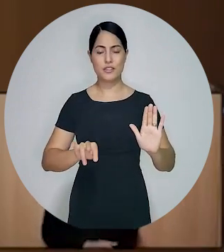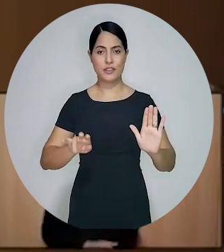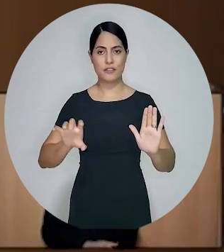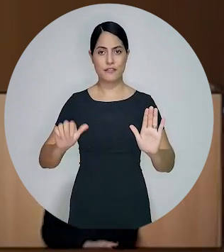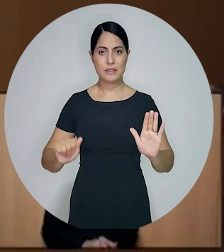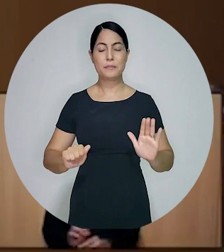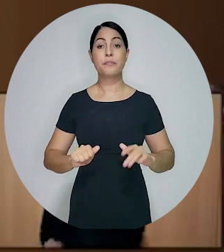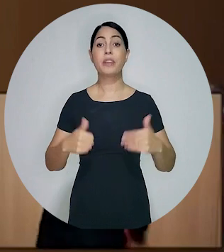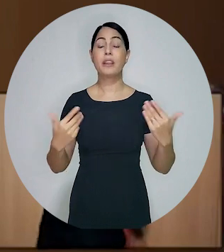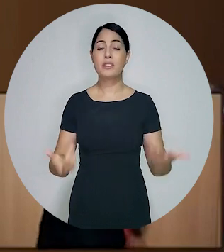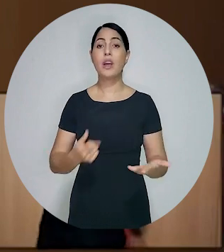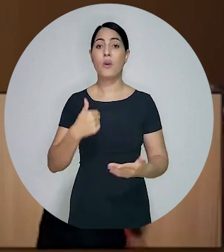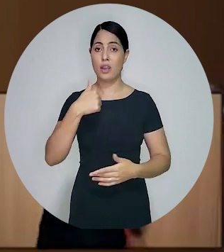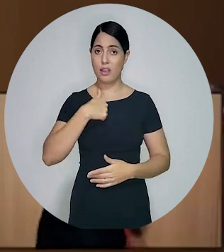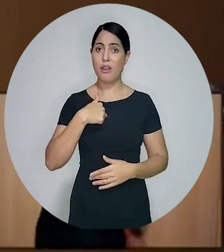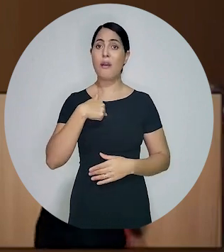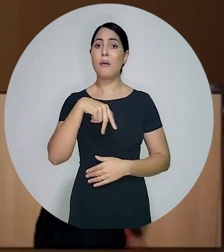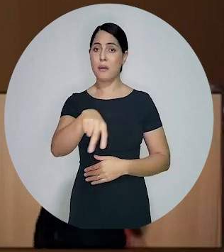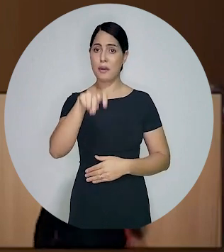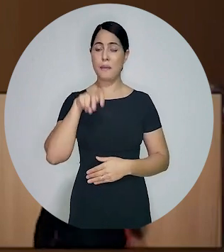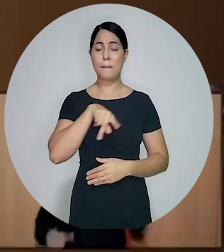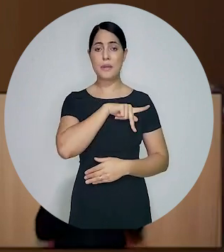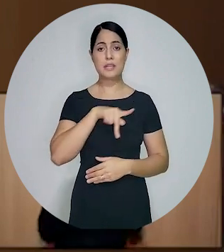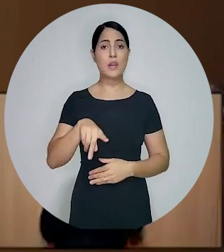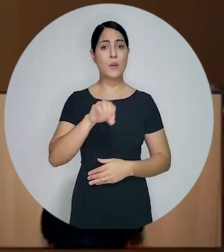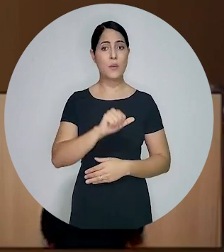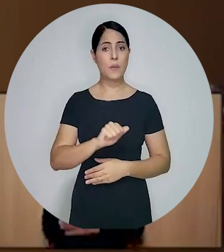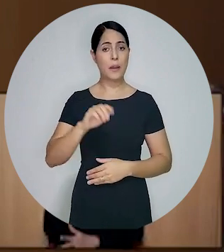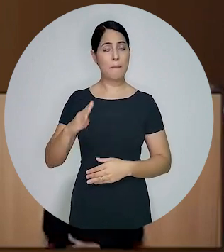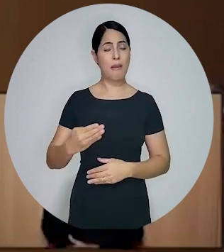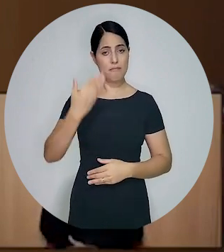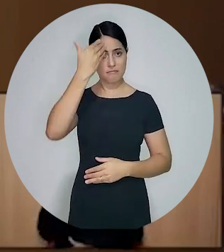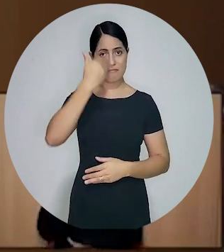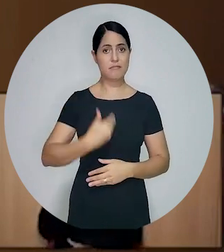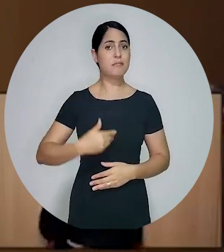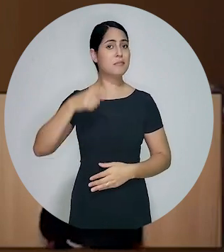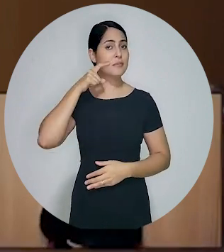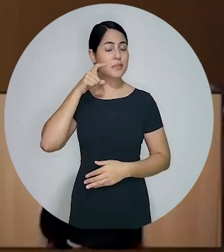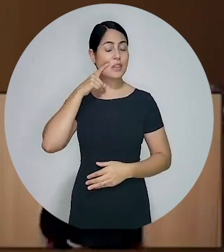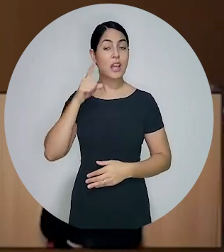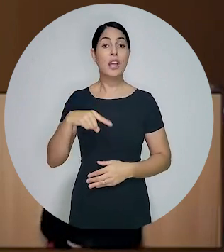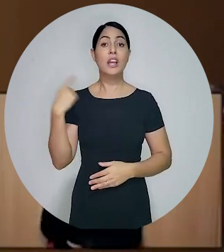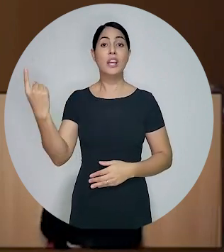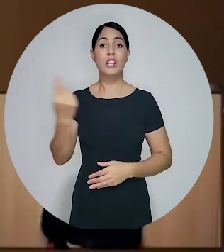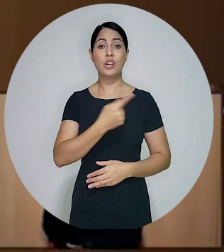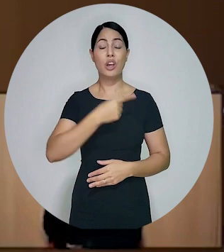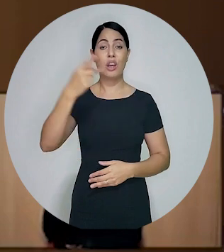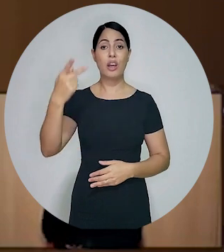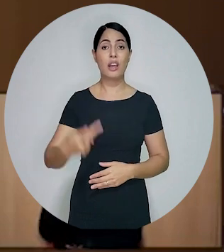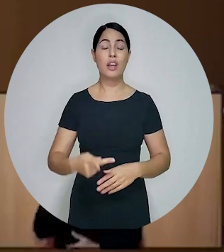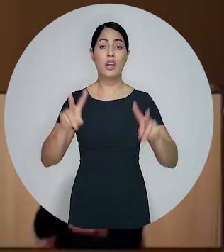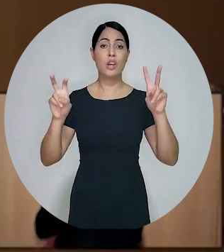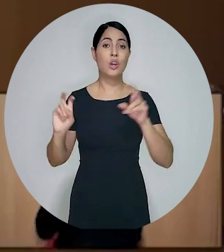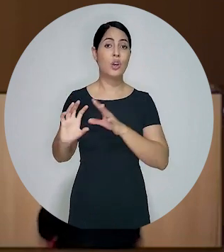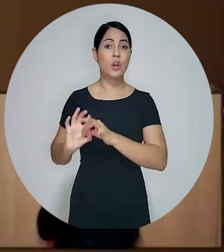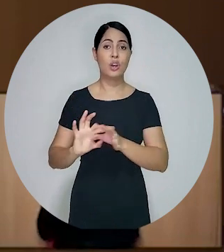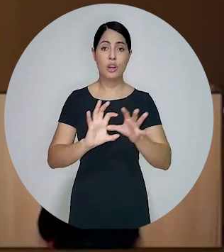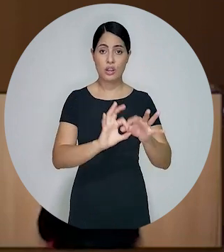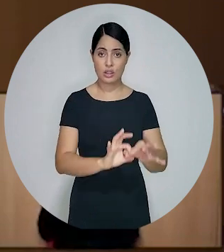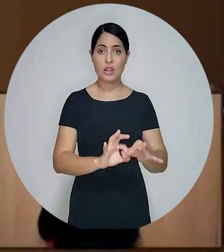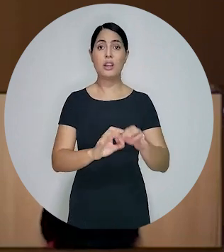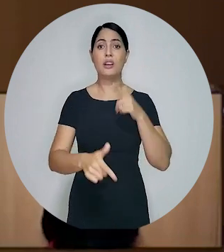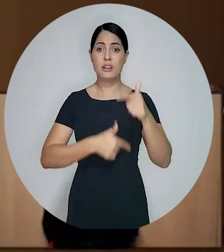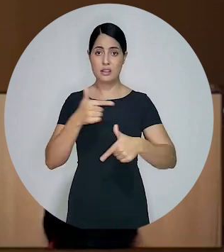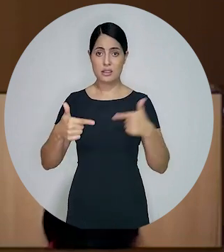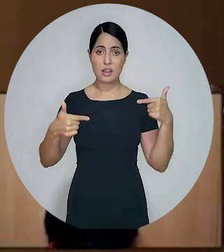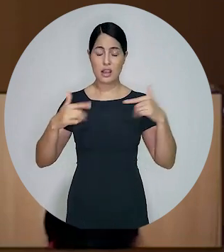advocacia. Assumi a presidência da Ordem dos Advogados do Brasil com o compromisso de que nenhum abuso à liberdade de nosso exercício